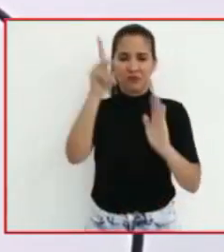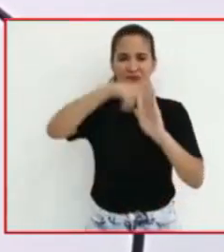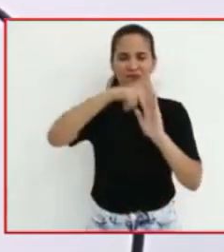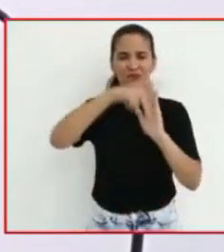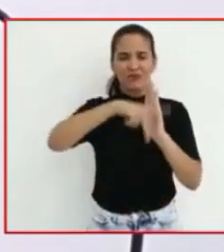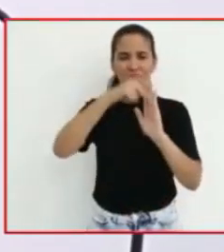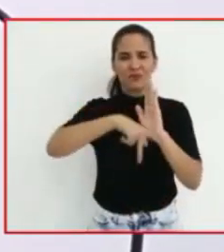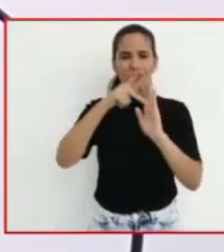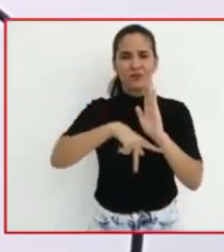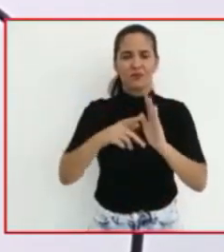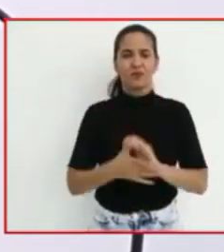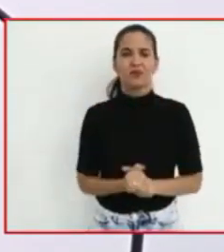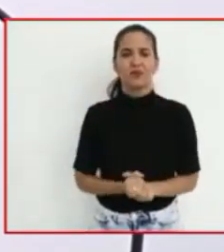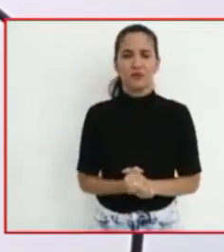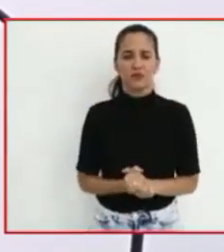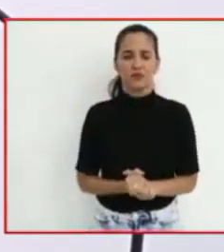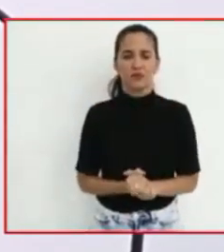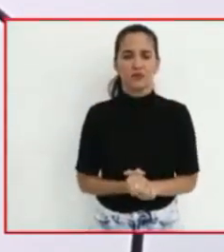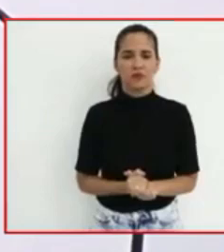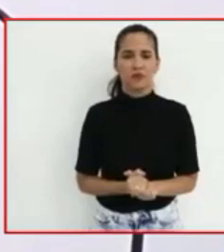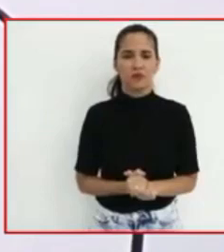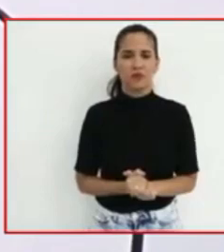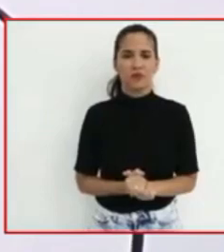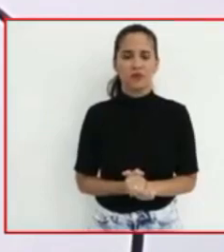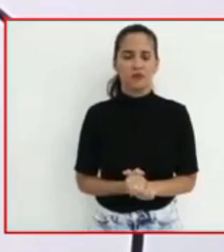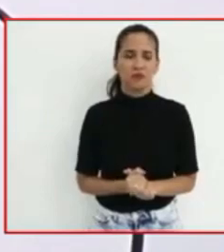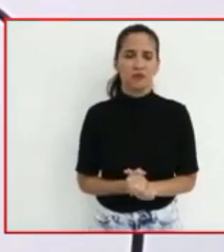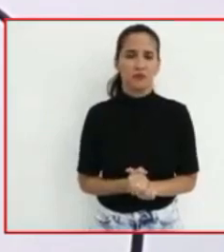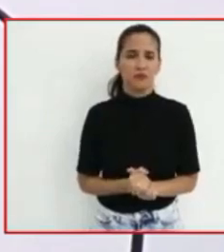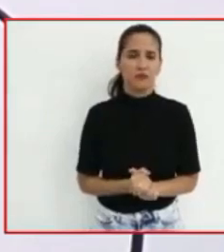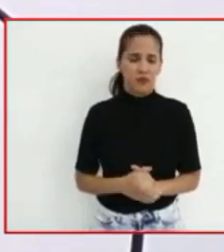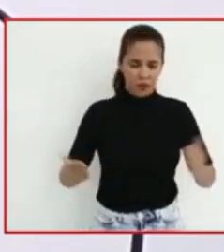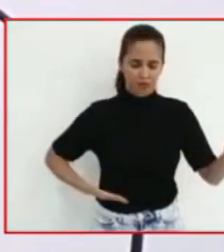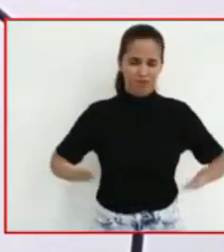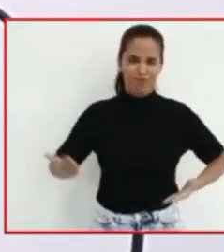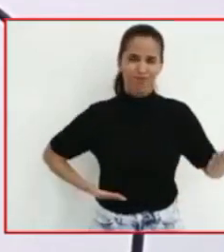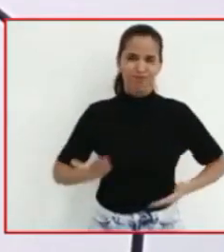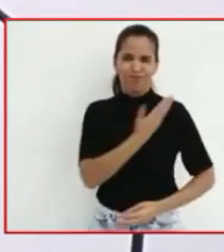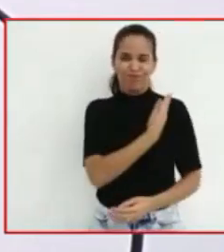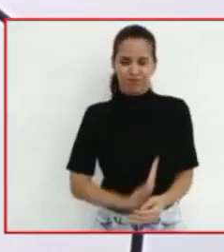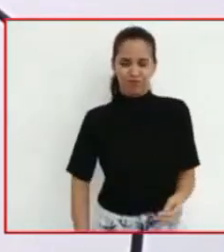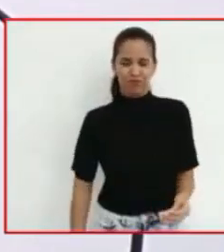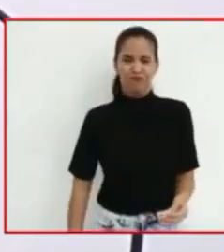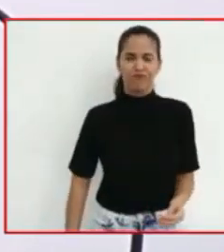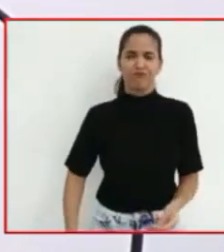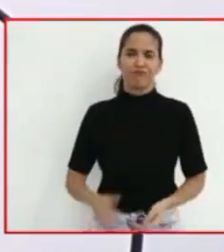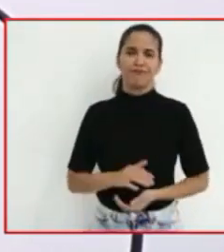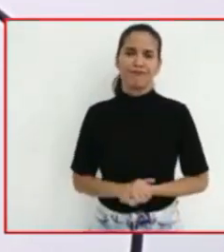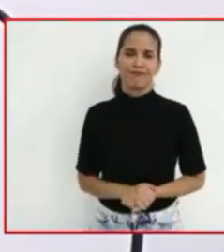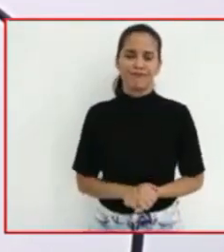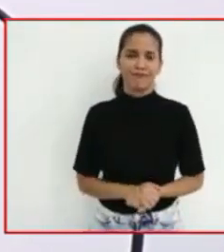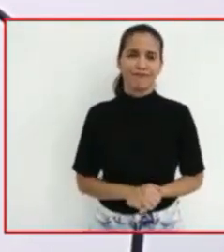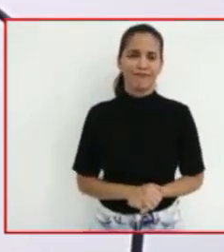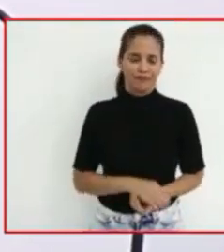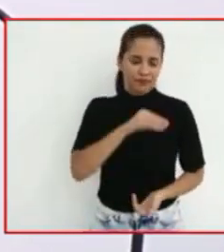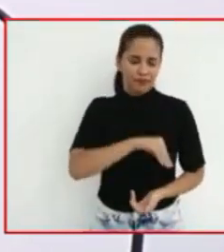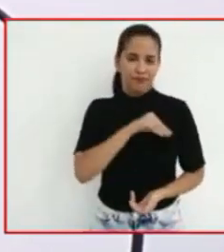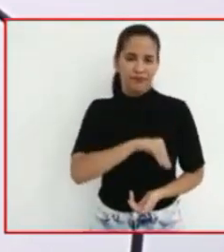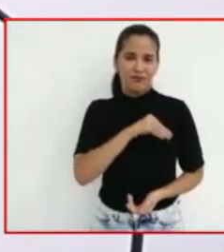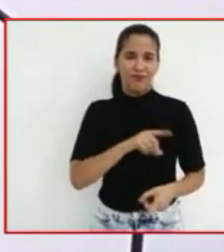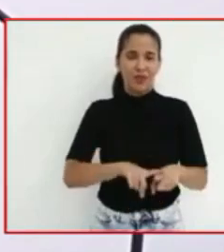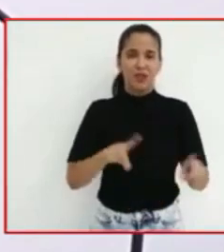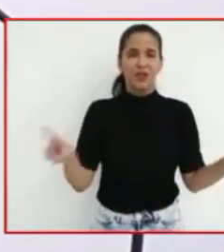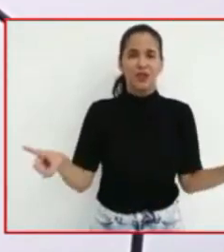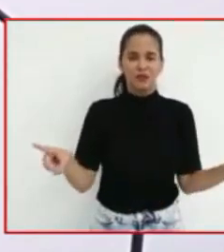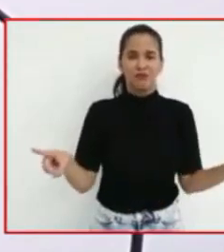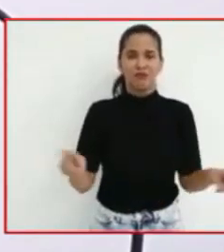projeto que tirava direito do funcionário público, tirava dinheiro do bolso do funcionário público. Foi rejeitado e na